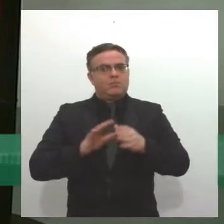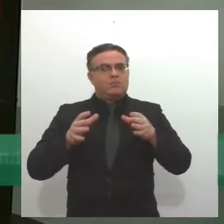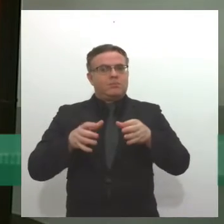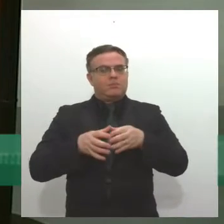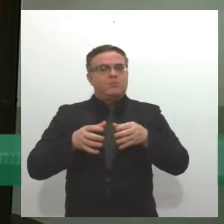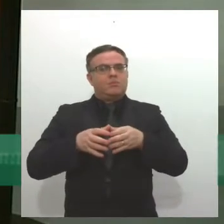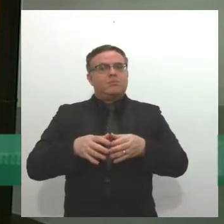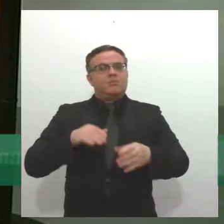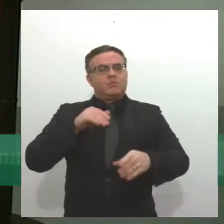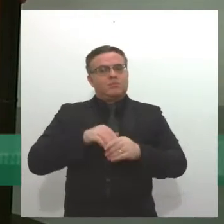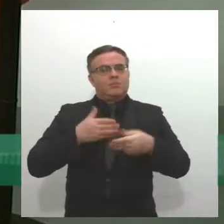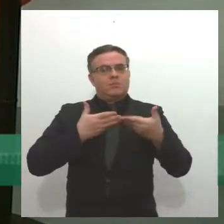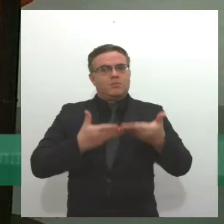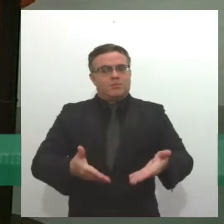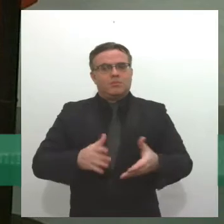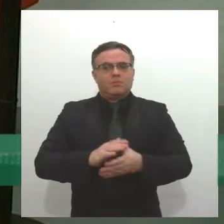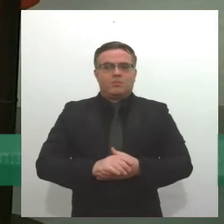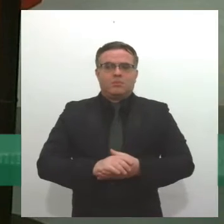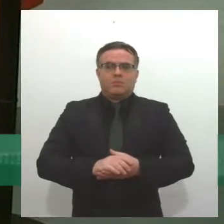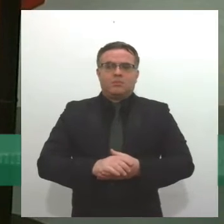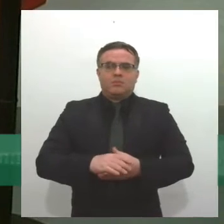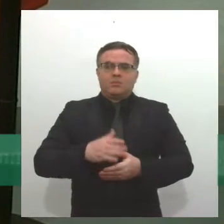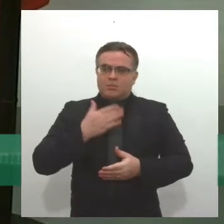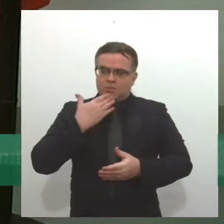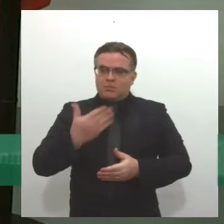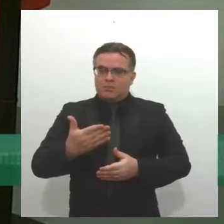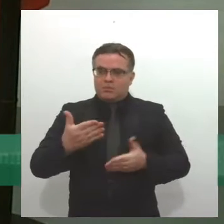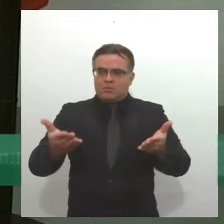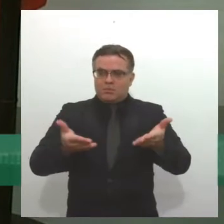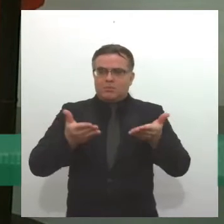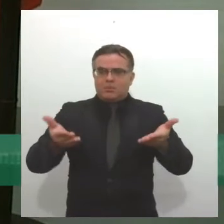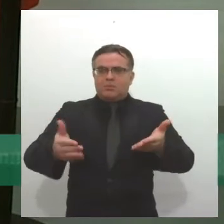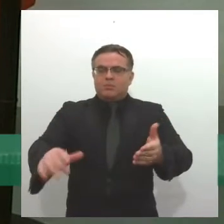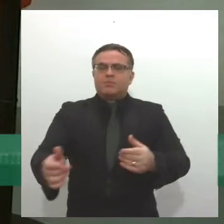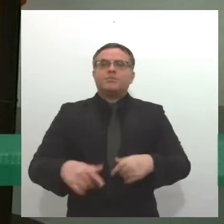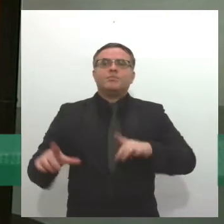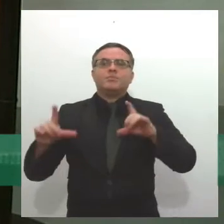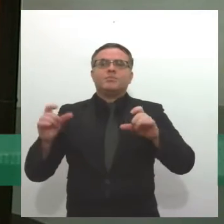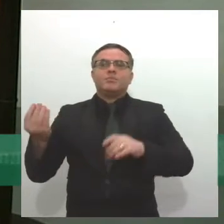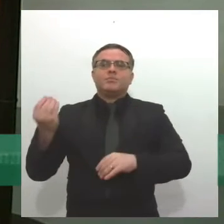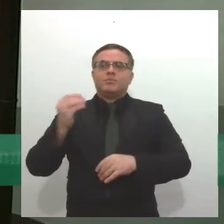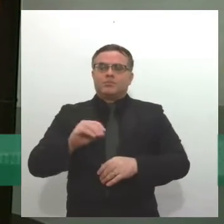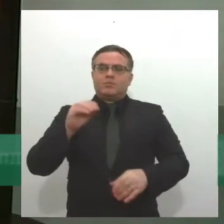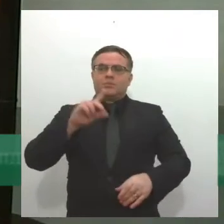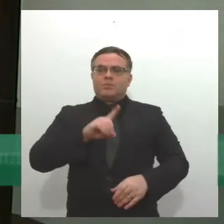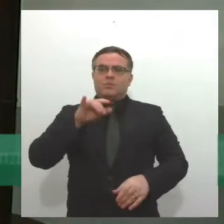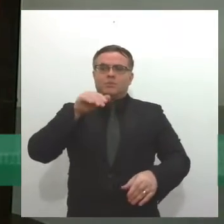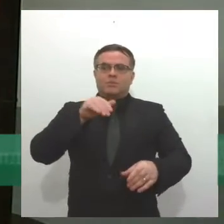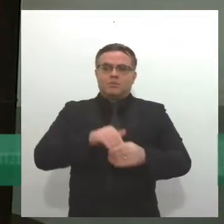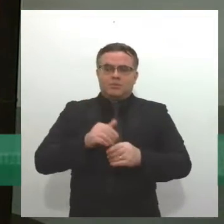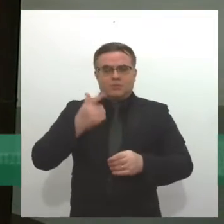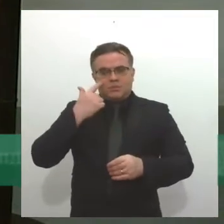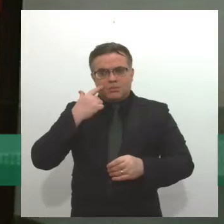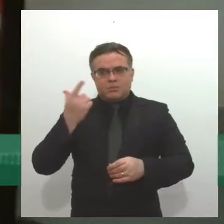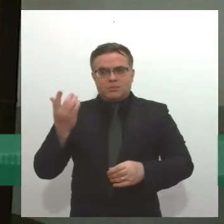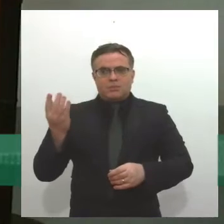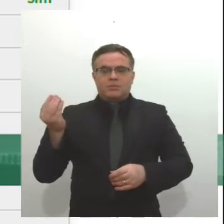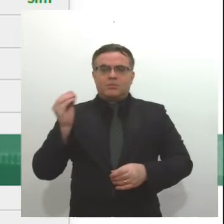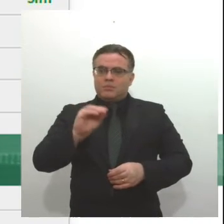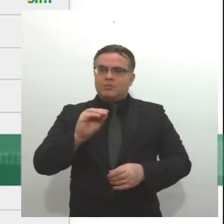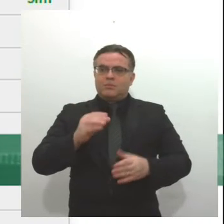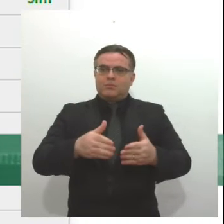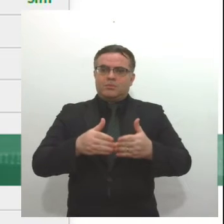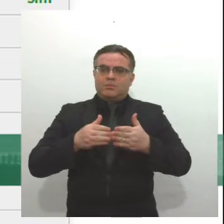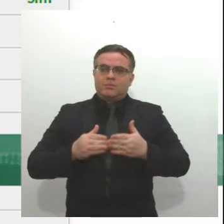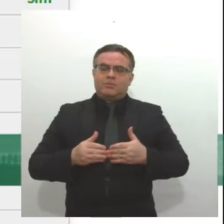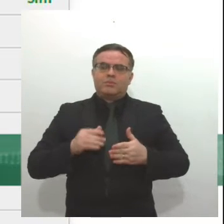aprovação. E aí eu vou pedir à produção para colocar um print da tela do dia da votação, que foi aprovado por unanimidade. É aí, o